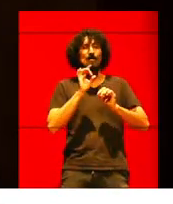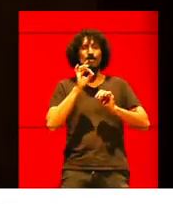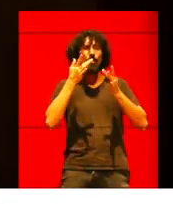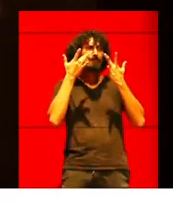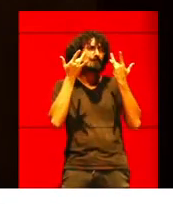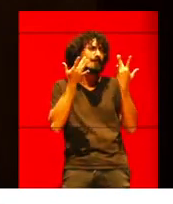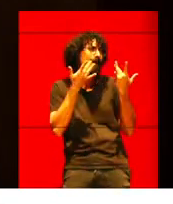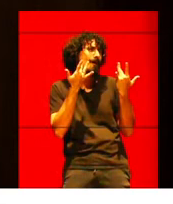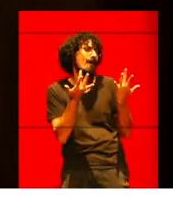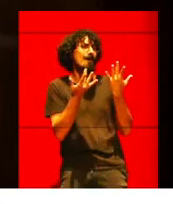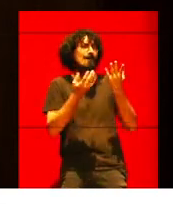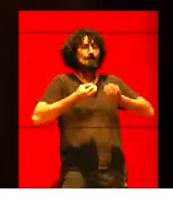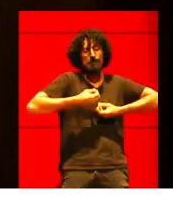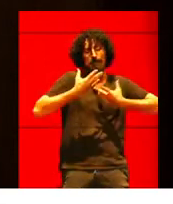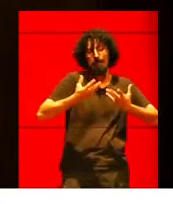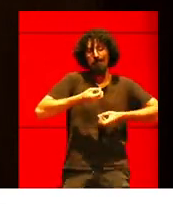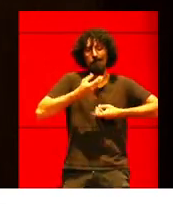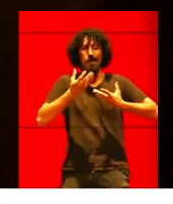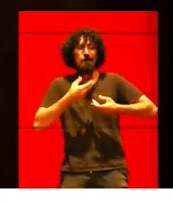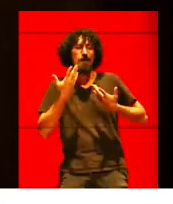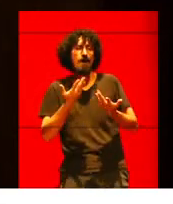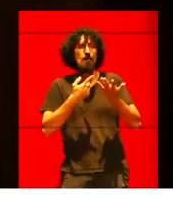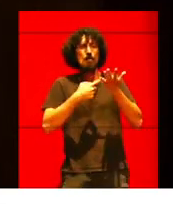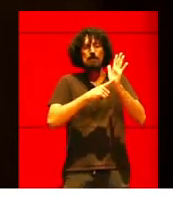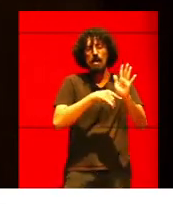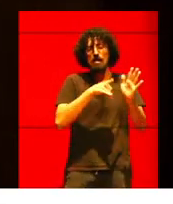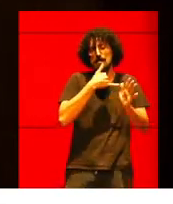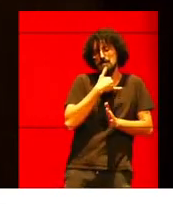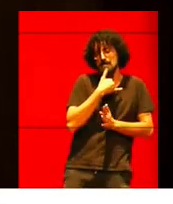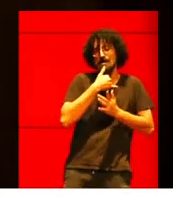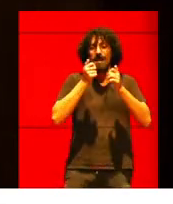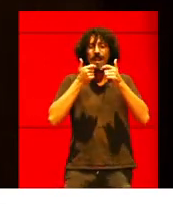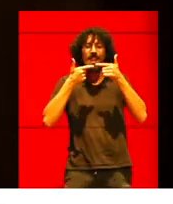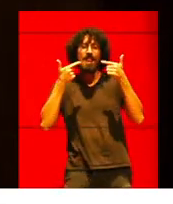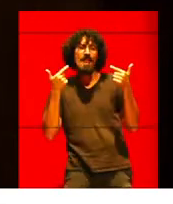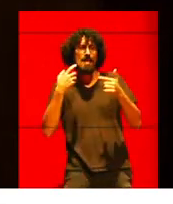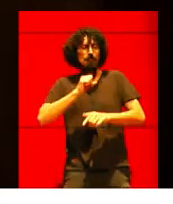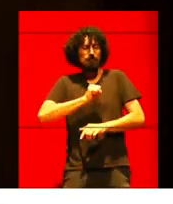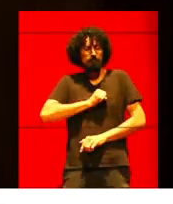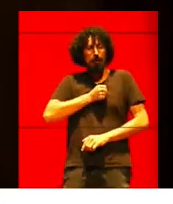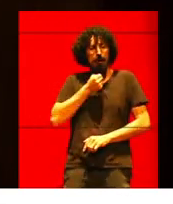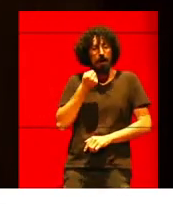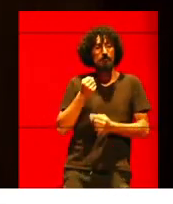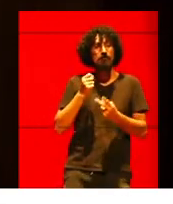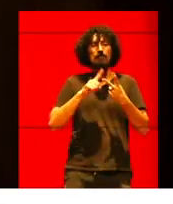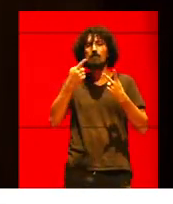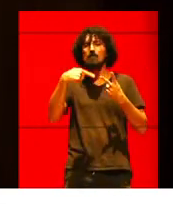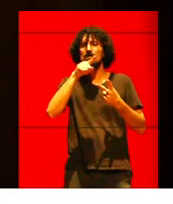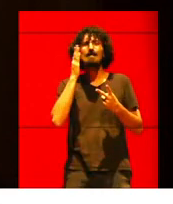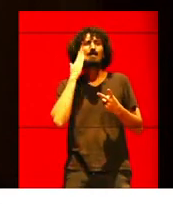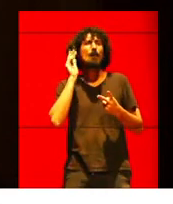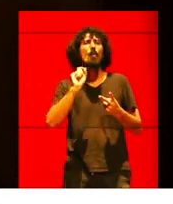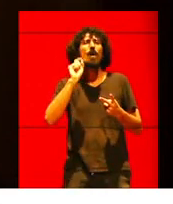nossas formas de encenação. Depois vem, ó, o gênero lírico. Alguém sabe o que é uma lira?